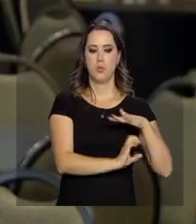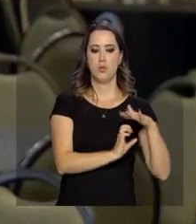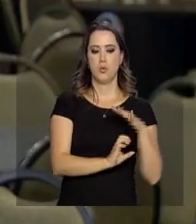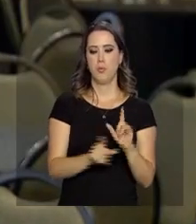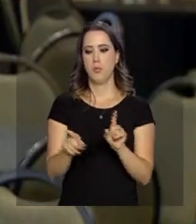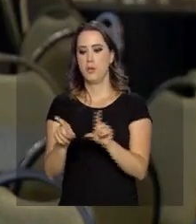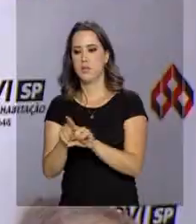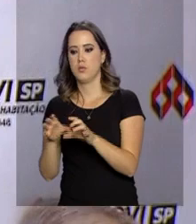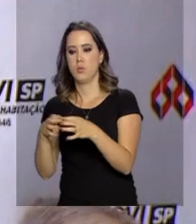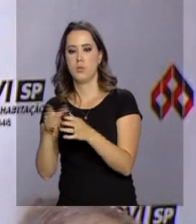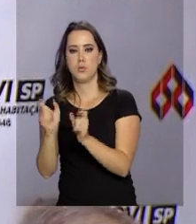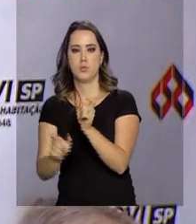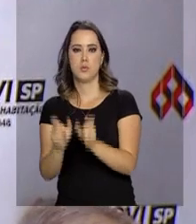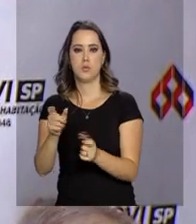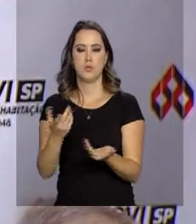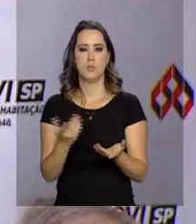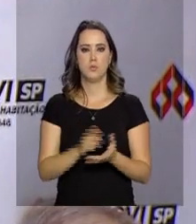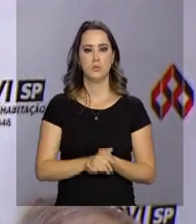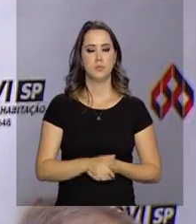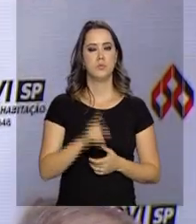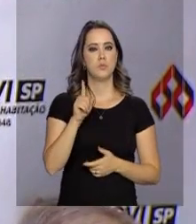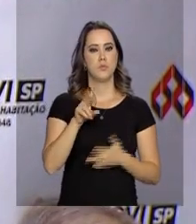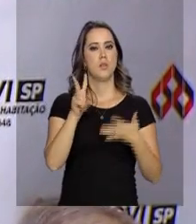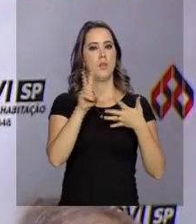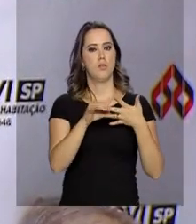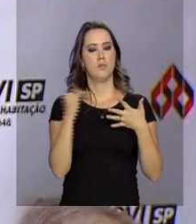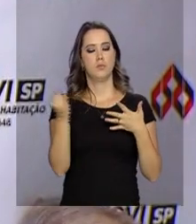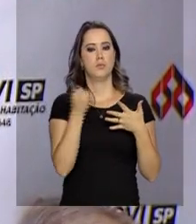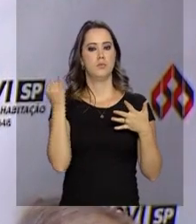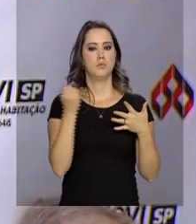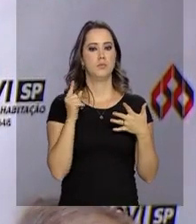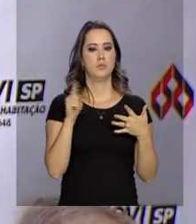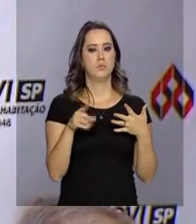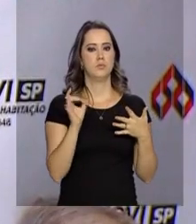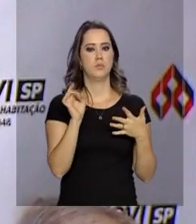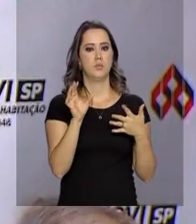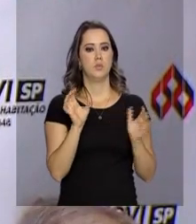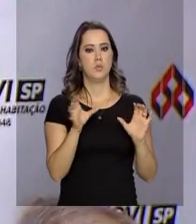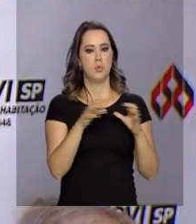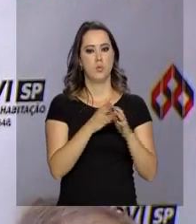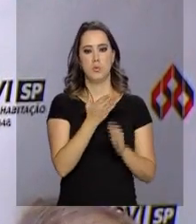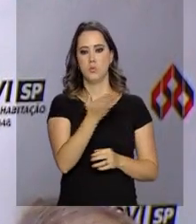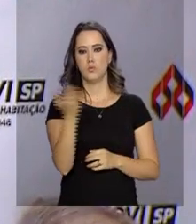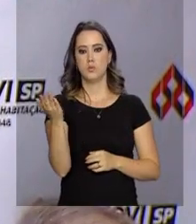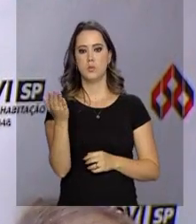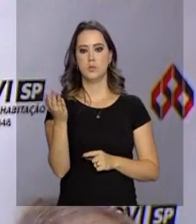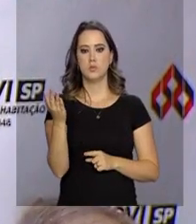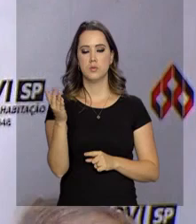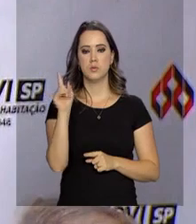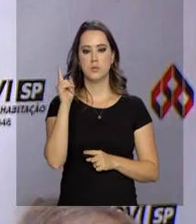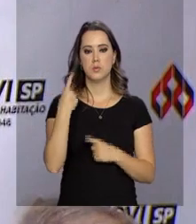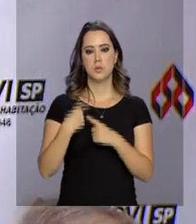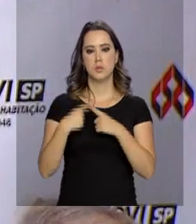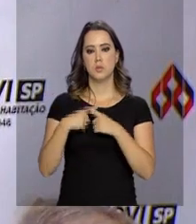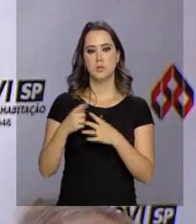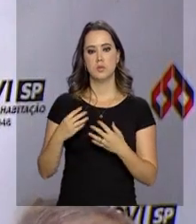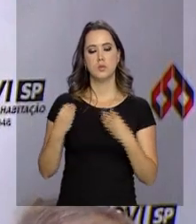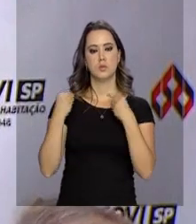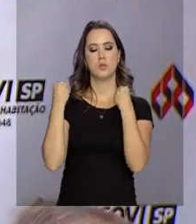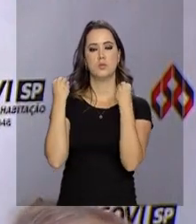construtores eu percebo que é um tema fundamental é não apenas para os senhores porque ele traz consigo